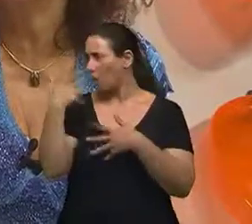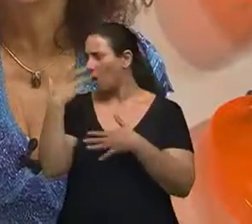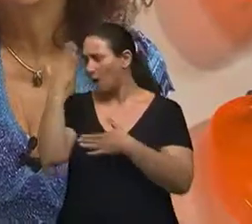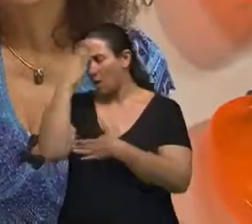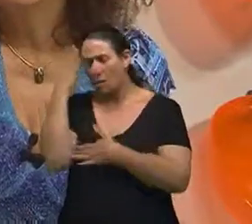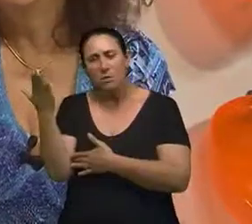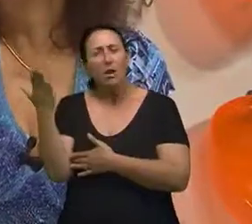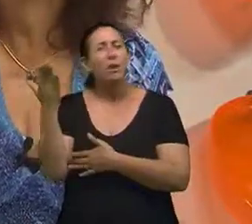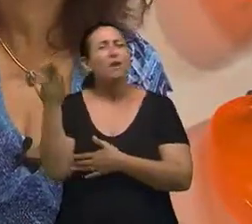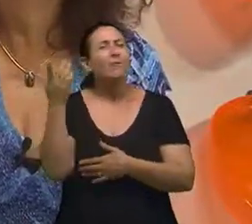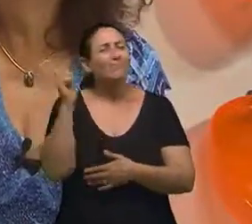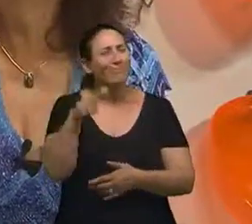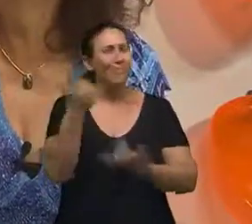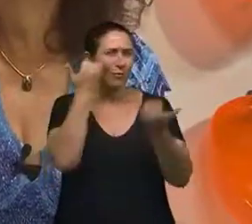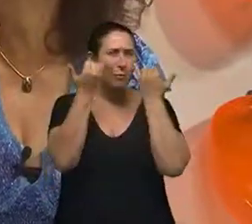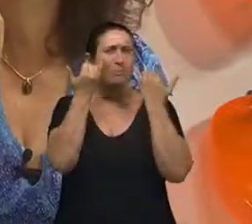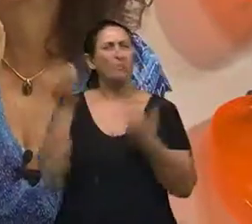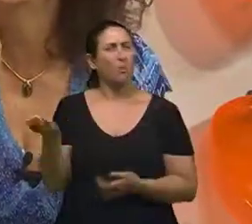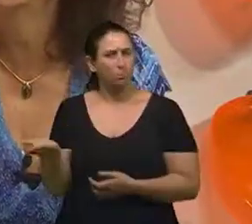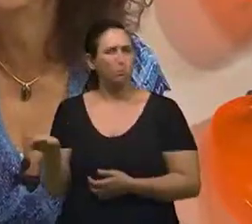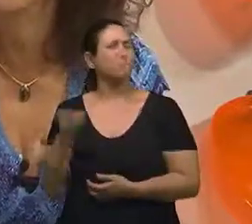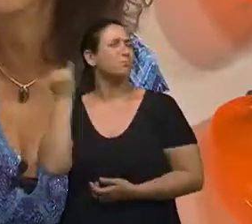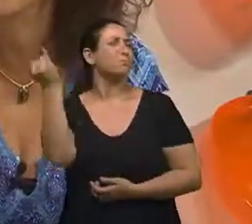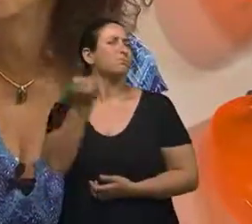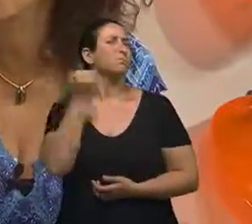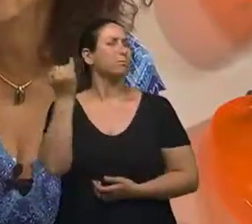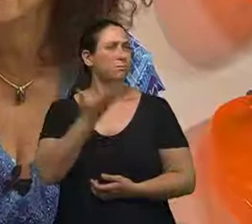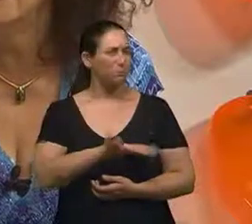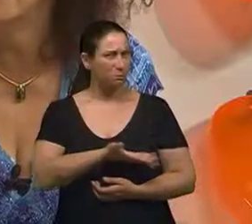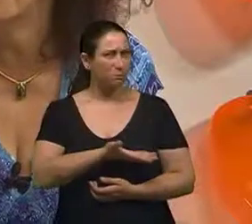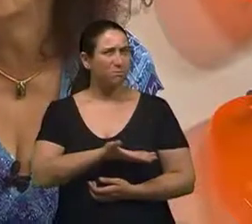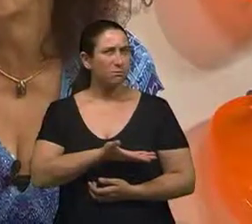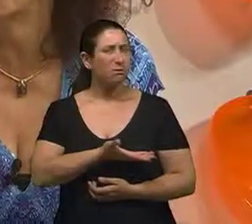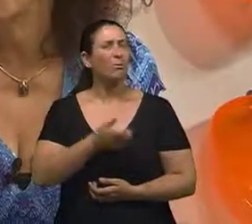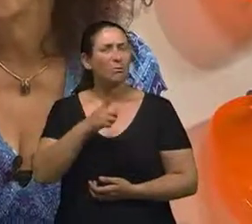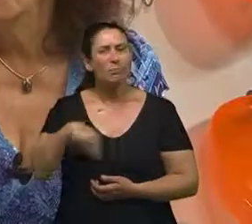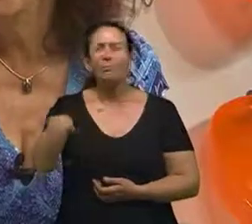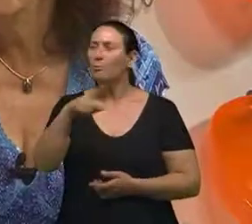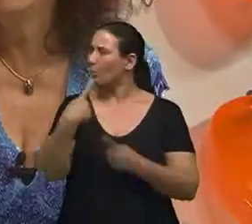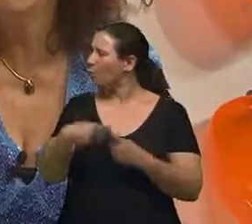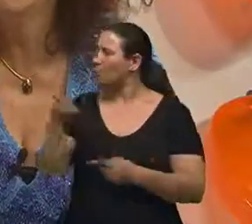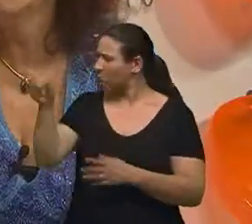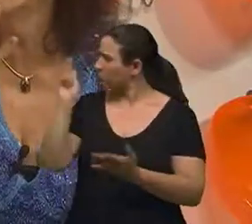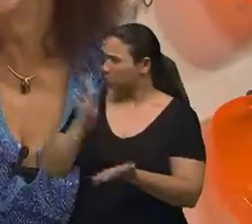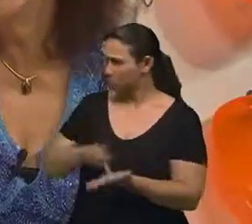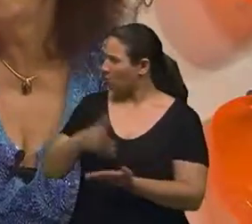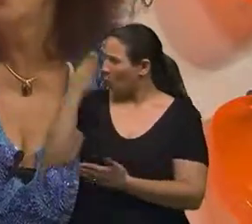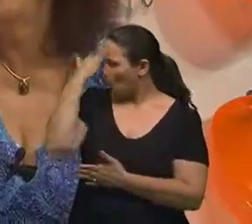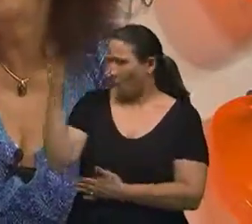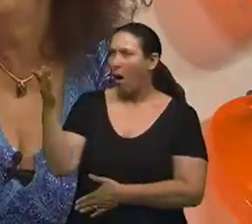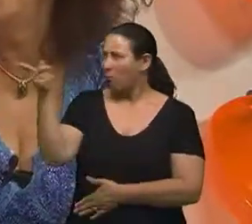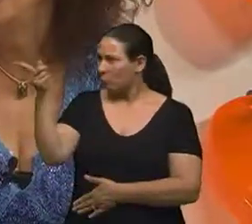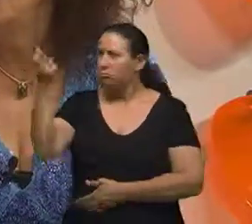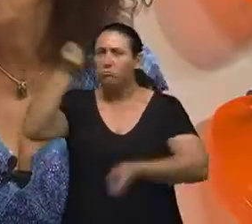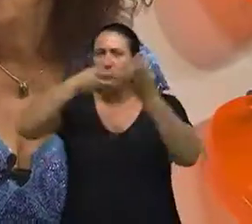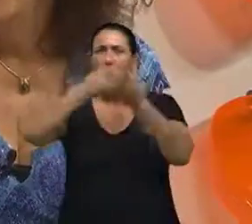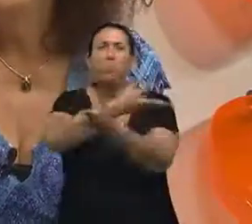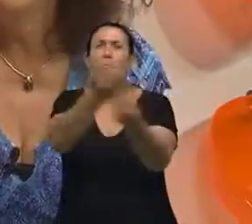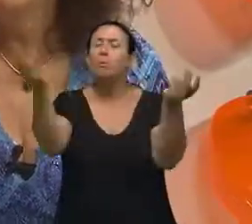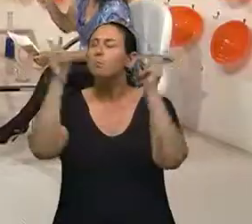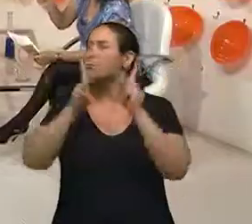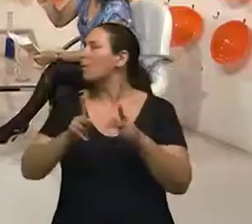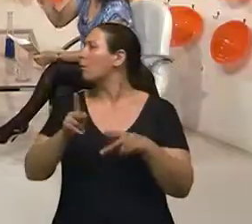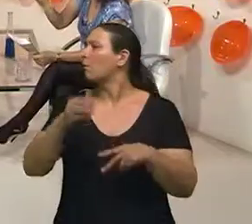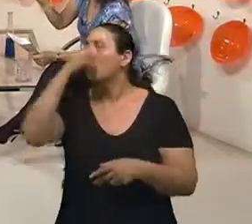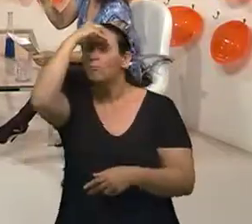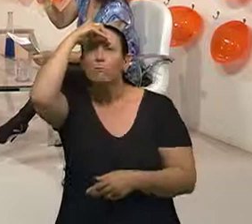nesse momento, essas informações importantíssimas e tão precisas, doutor. Realmente foi uma verdadeira aula para o leigo, claro,